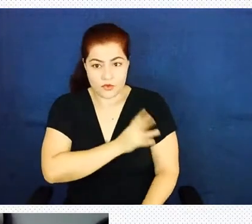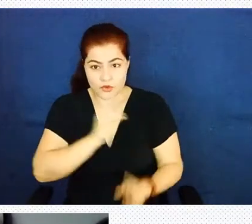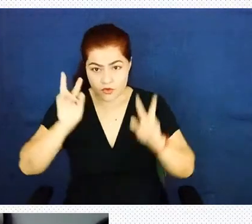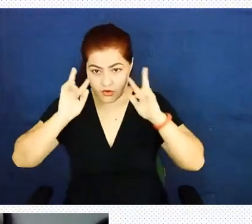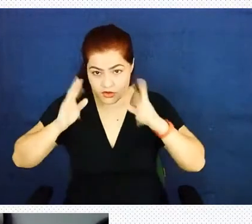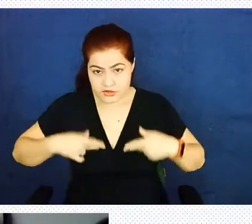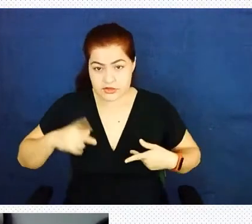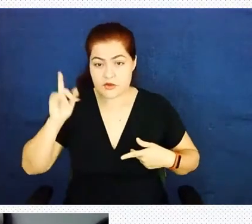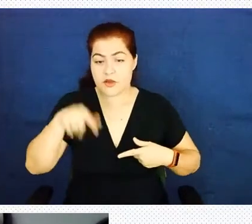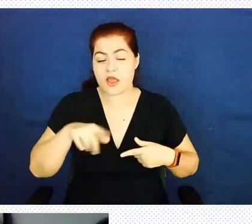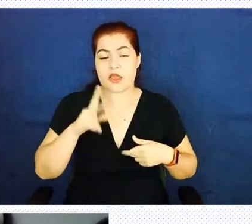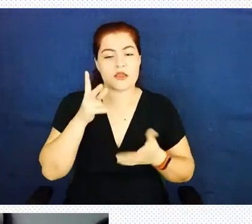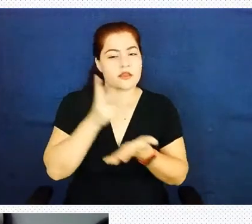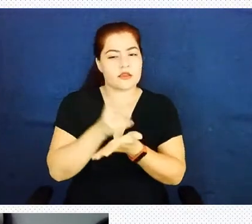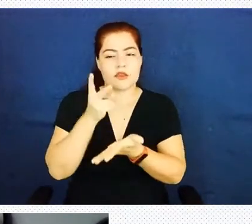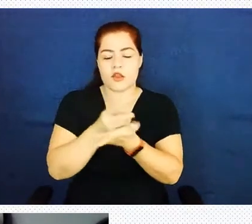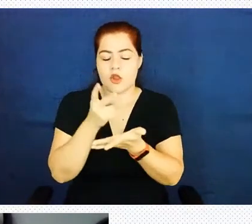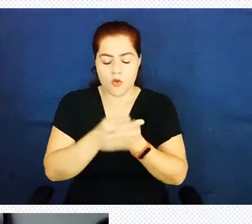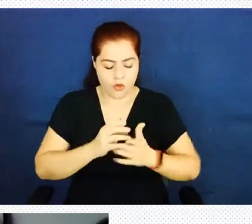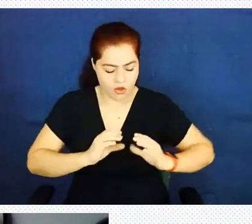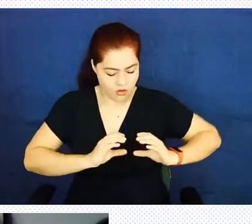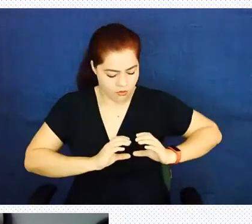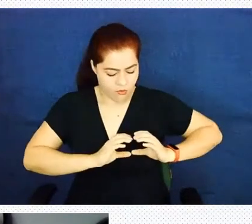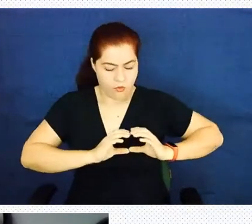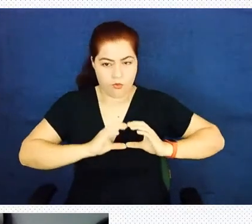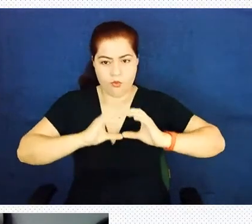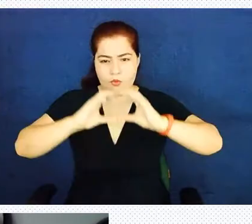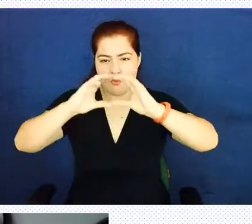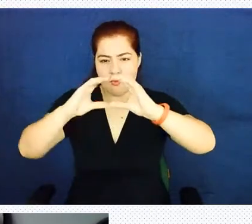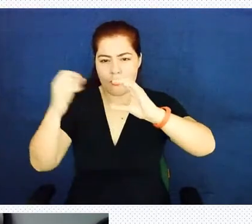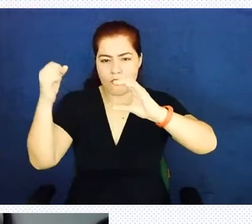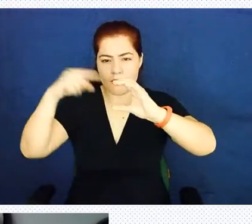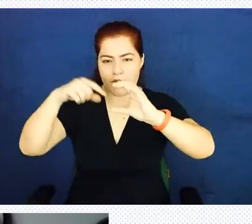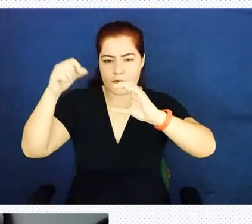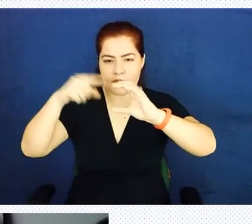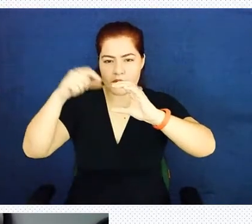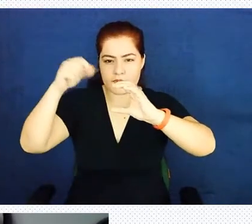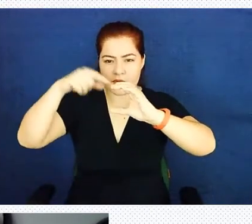cofre repleto de riquezas incalculáveis.